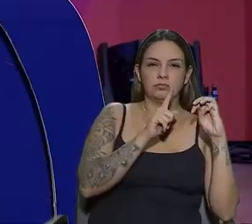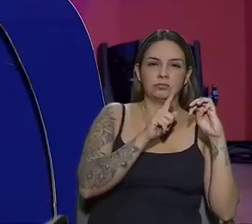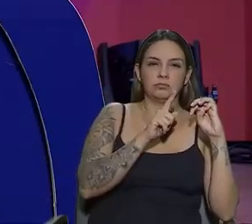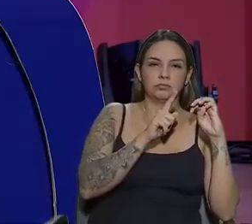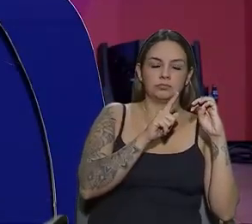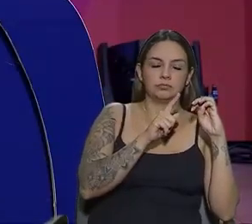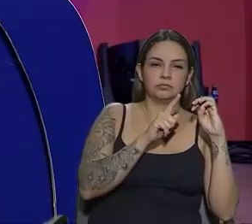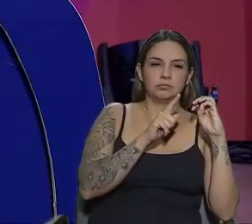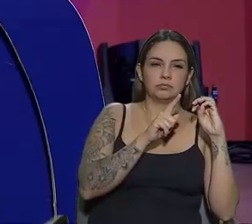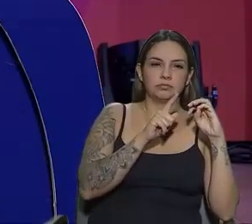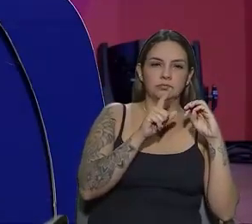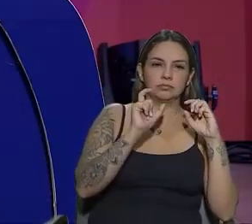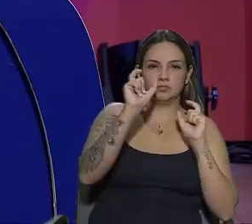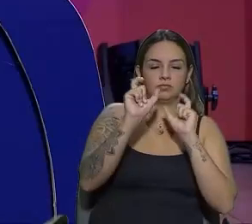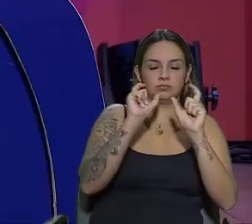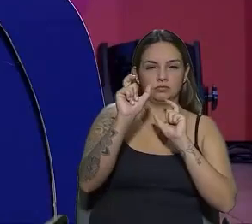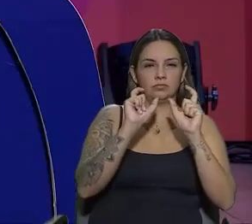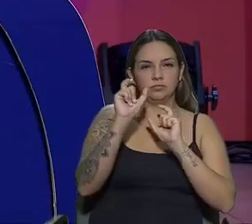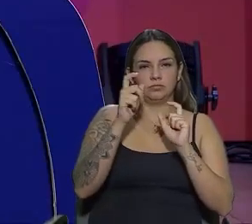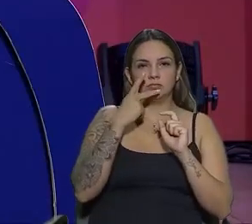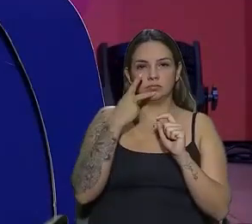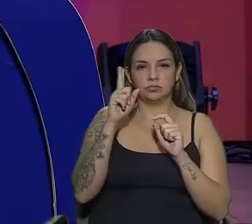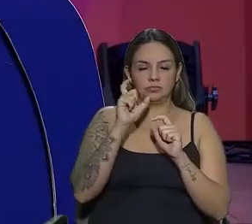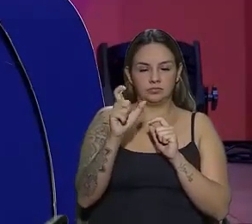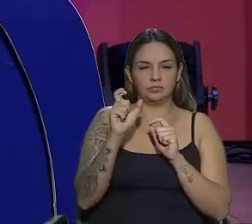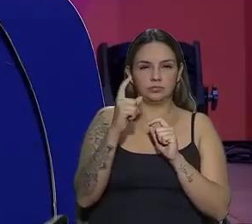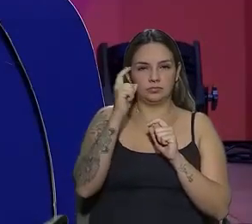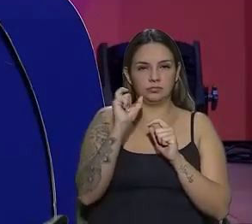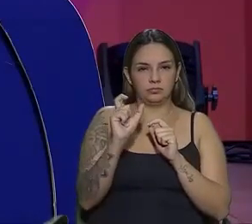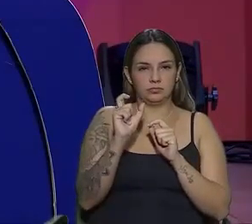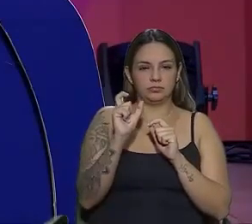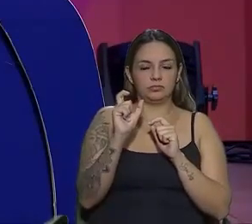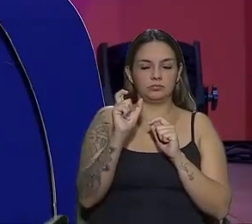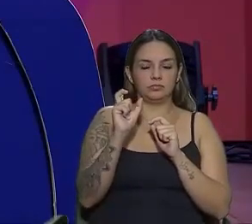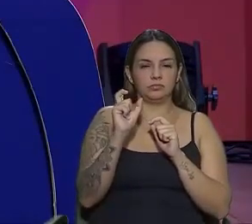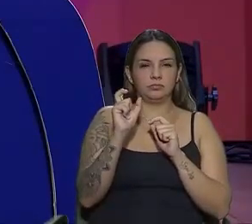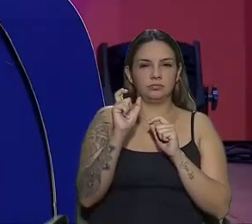conseguir colocar em palavras, e eu estou falando, não é qualquer palavra, né, uma palavra